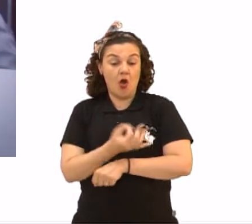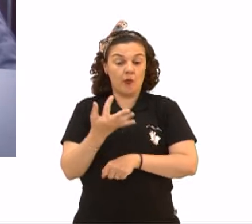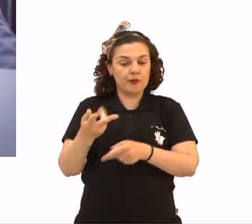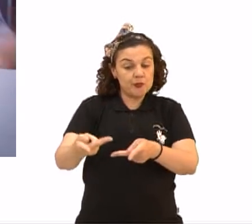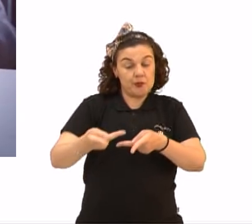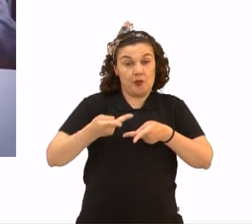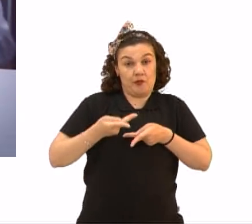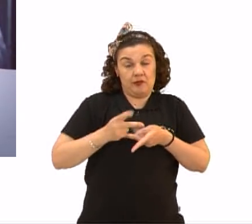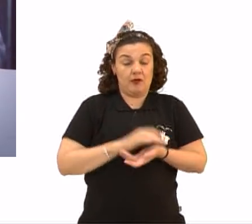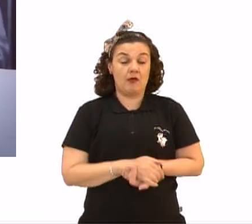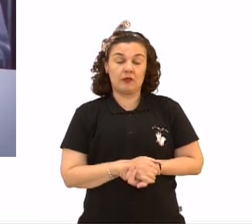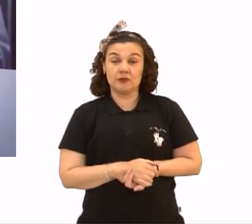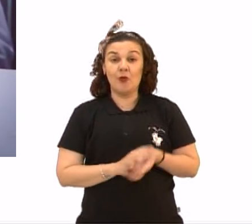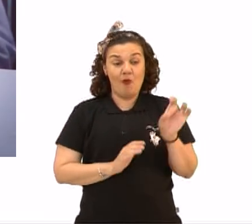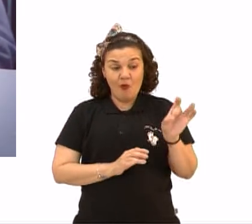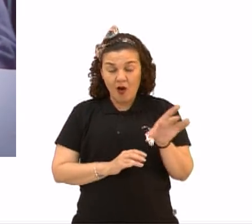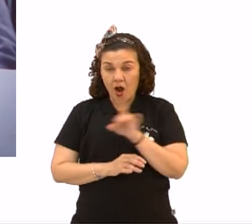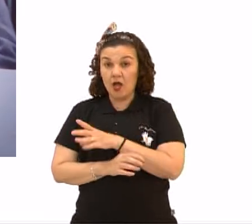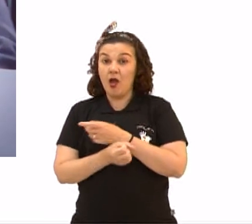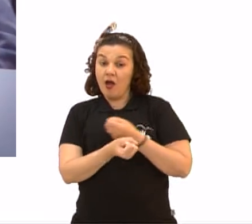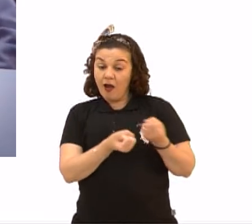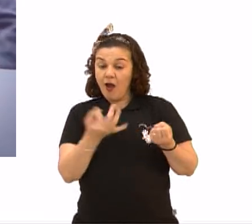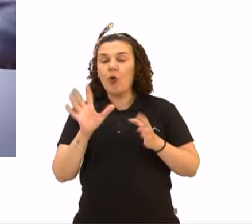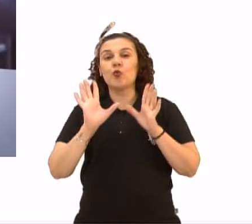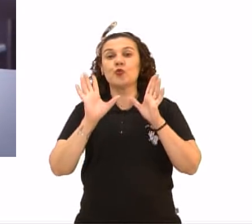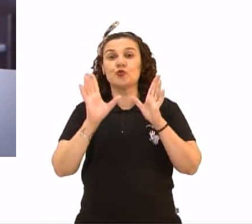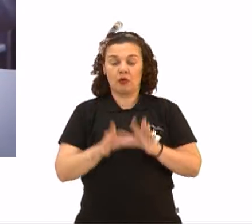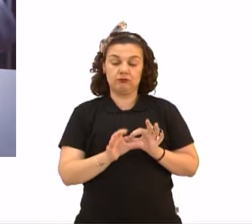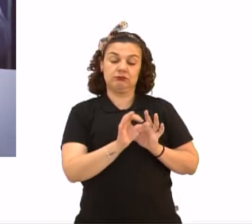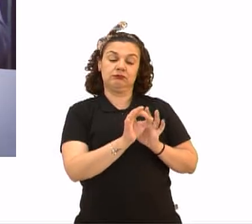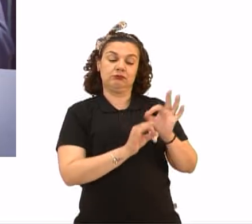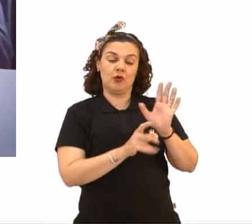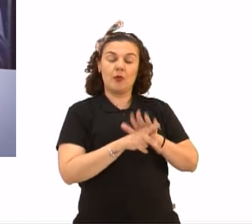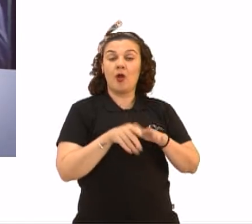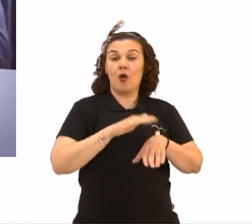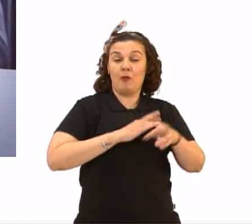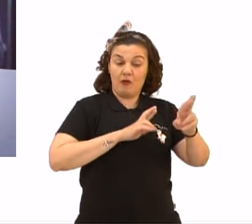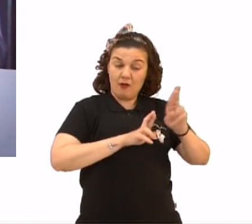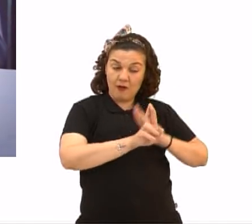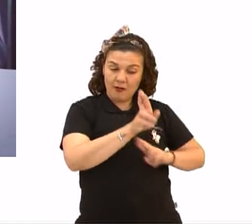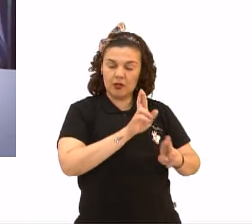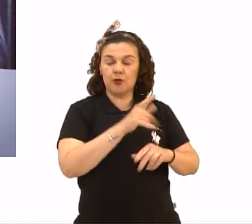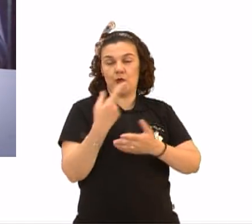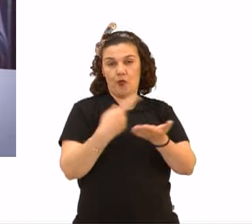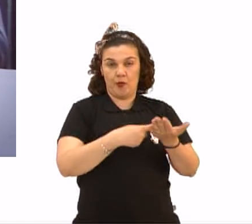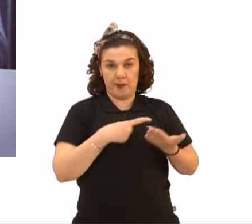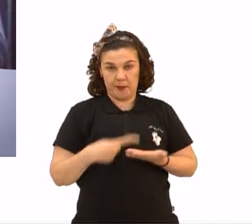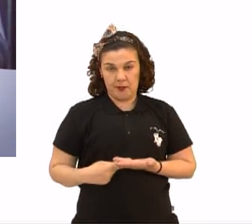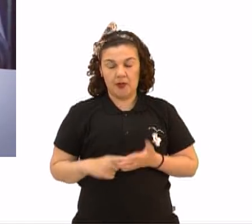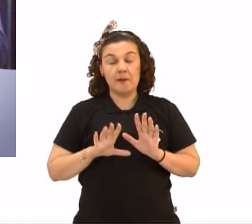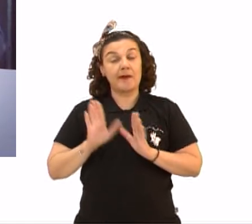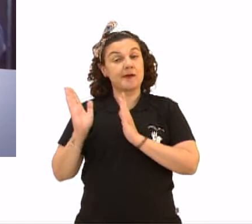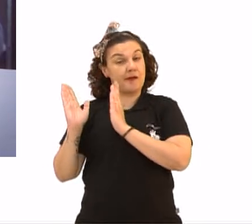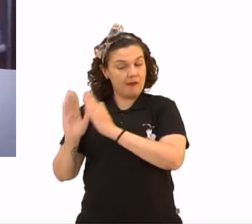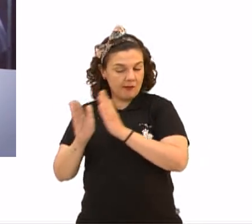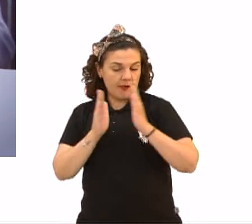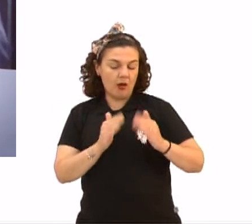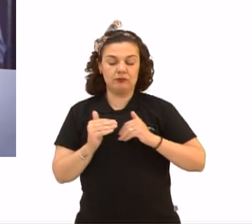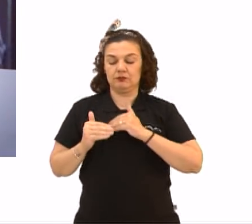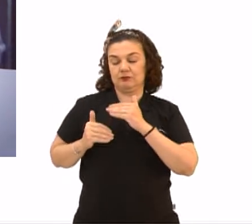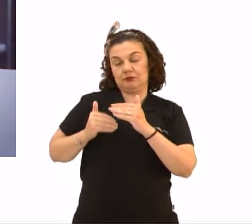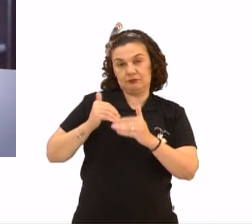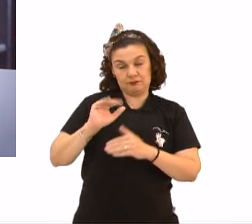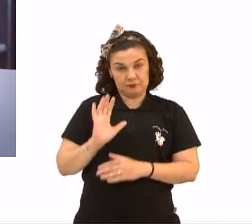convite, alguns, sabe? Cada um alguns foi algum projeto relacionado a alguma coisa, mas cada um teve um processo, né,